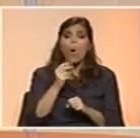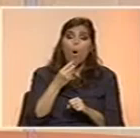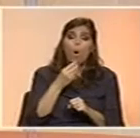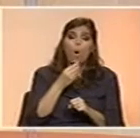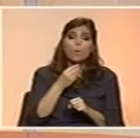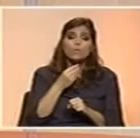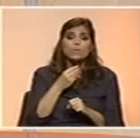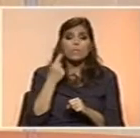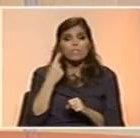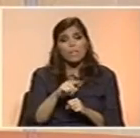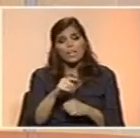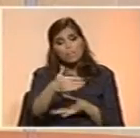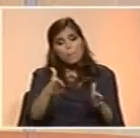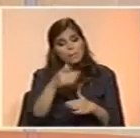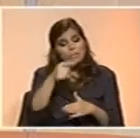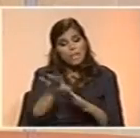vegetariana,